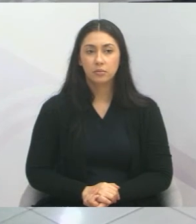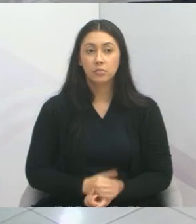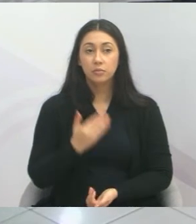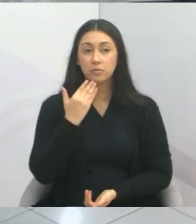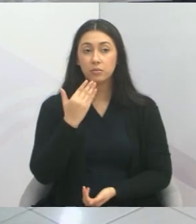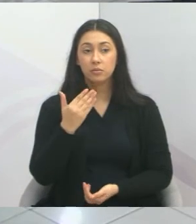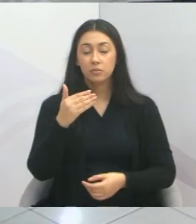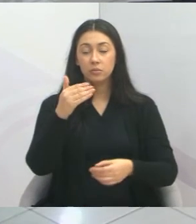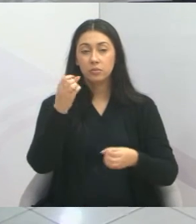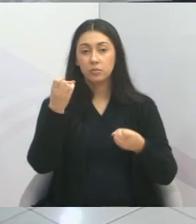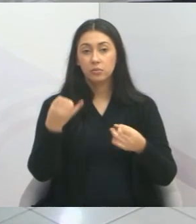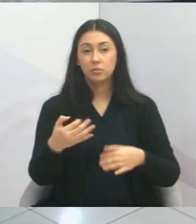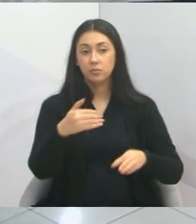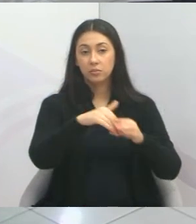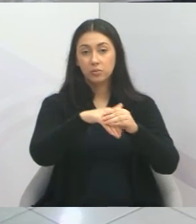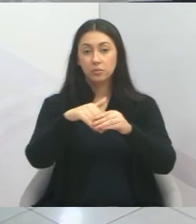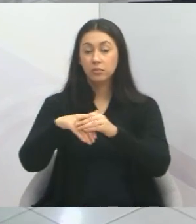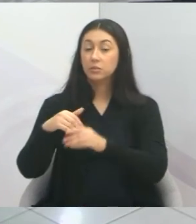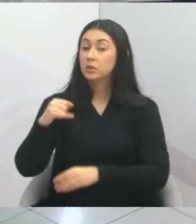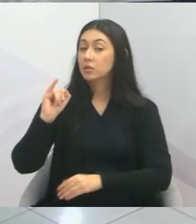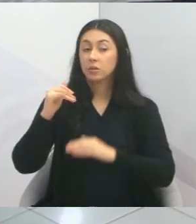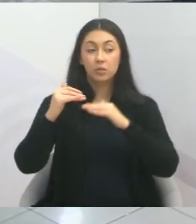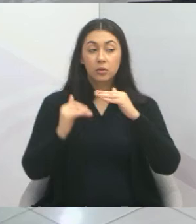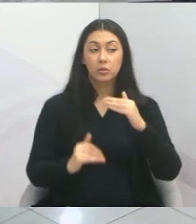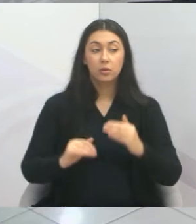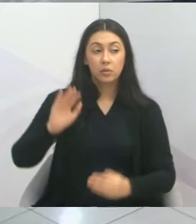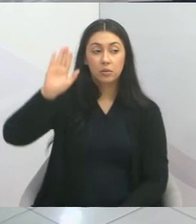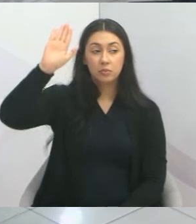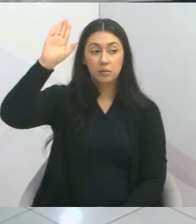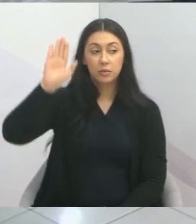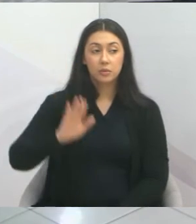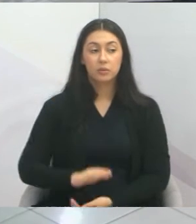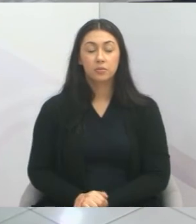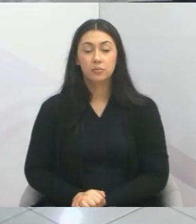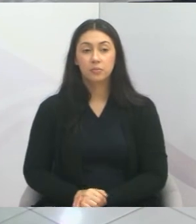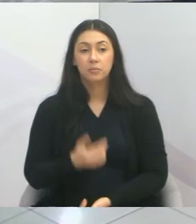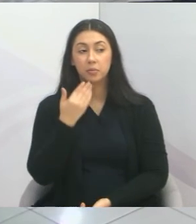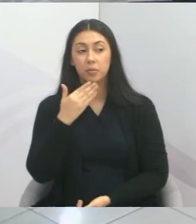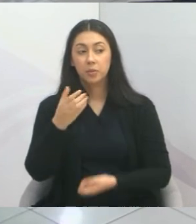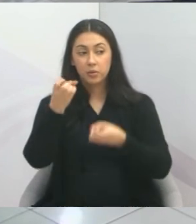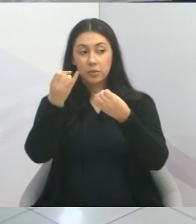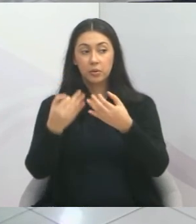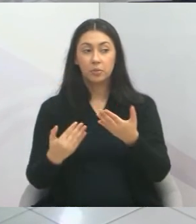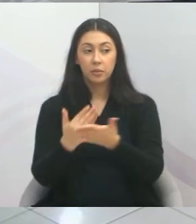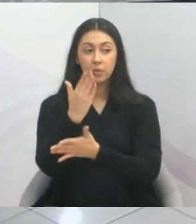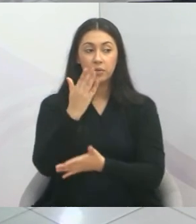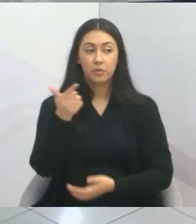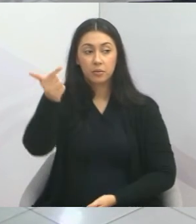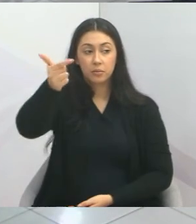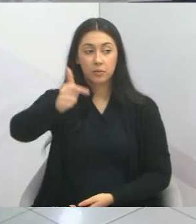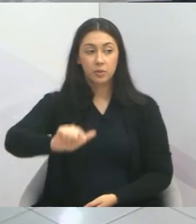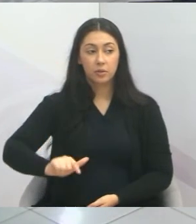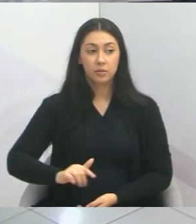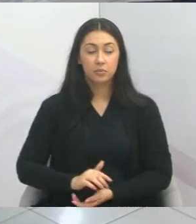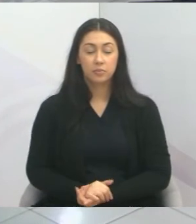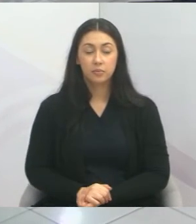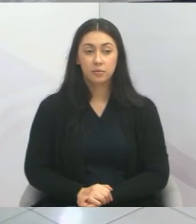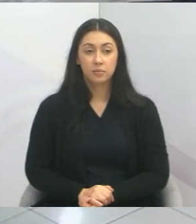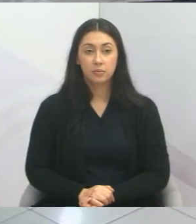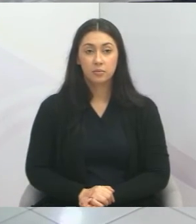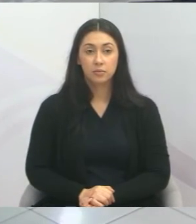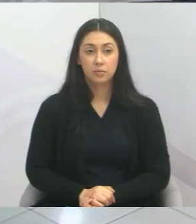o pedido informação está em votação os contrário por favor se manifesta levantando os braços pedindo informação aprovado próximo pedido